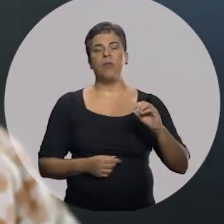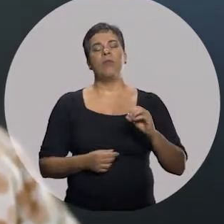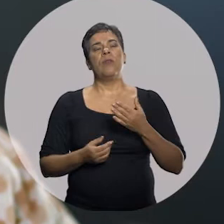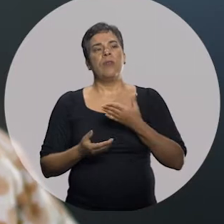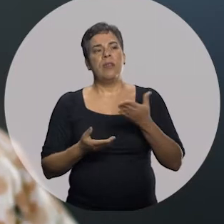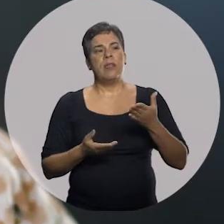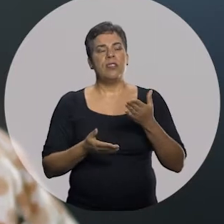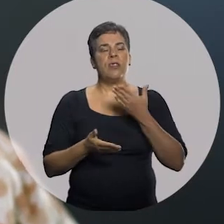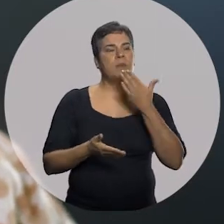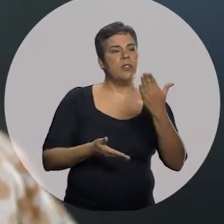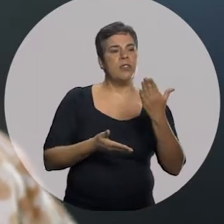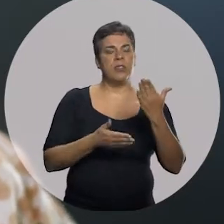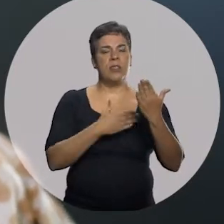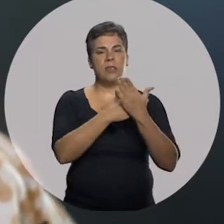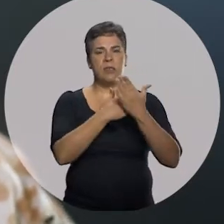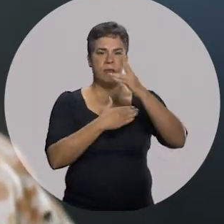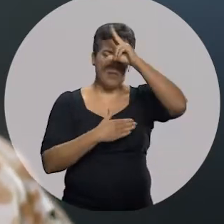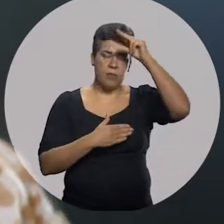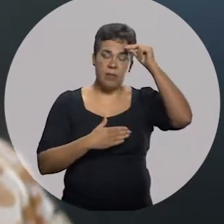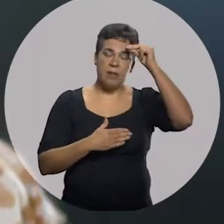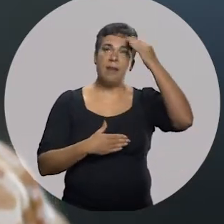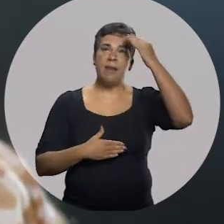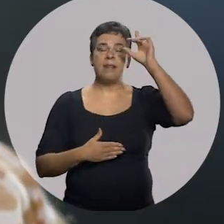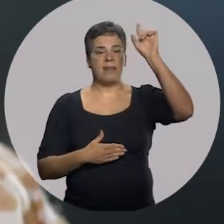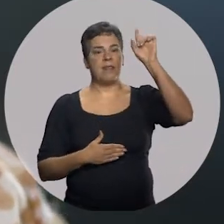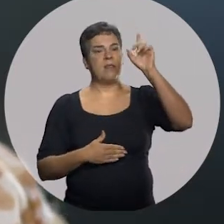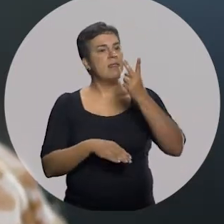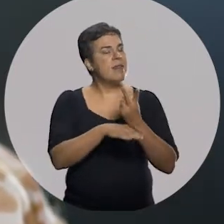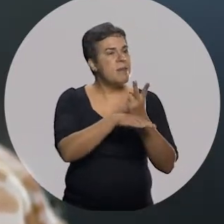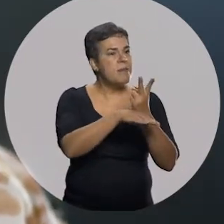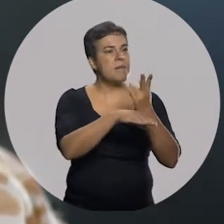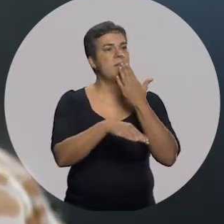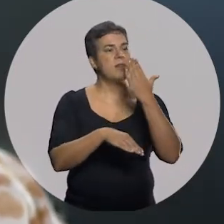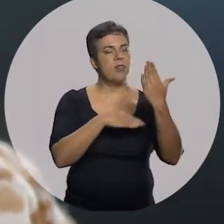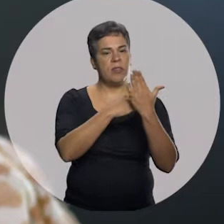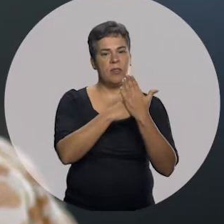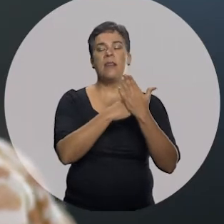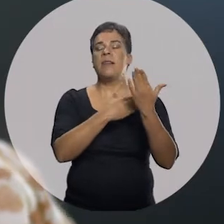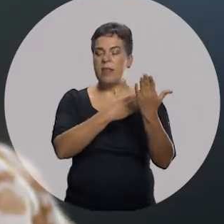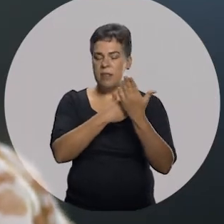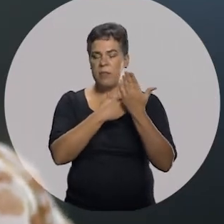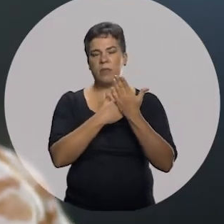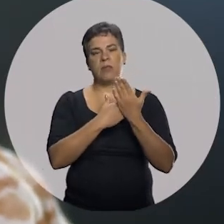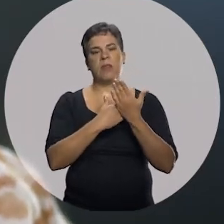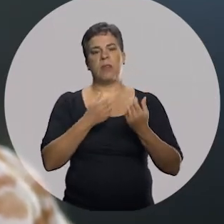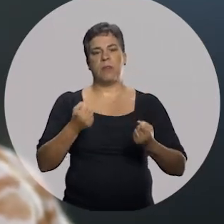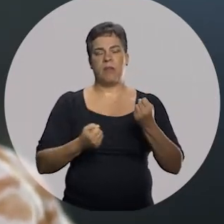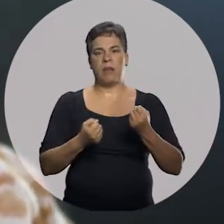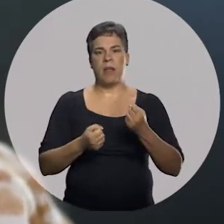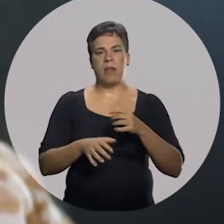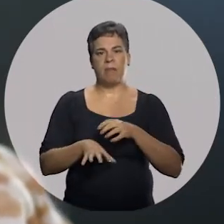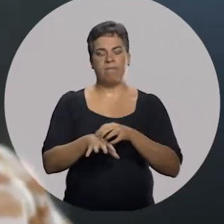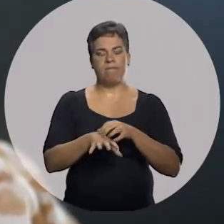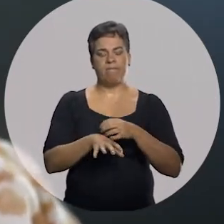gente começou a pedir ajuda, né, na prefeitura. E graças a Deus, todas as vezes que a gente procurava, eles serviam a gente,